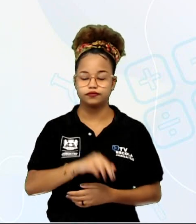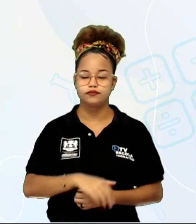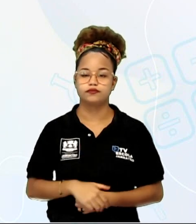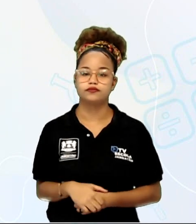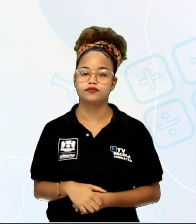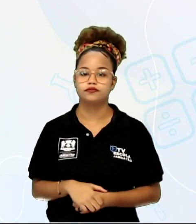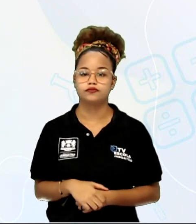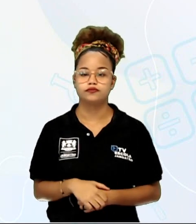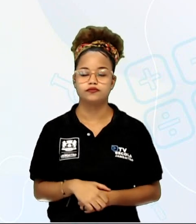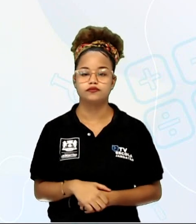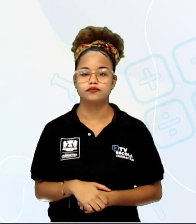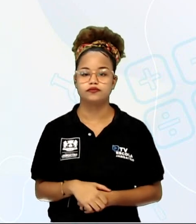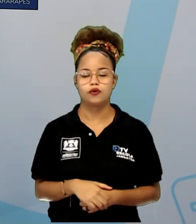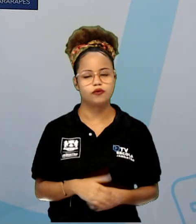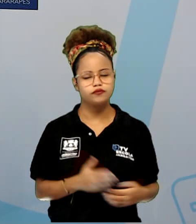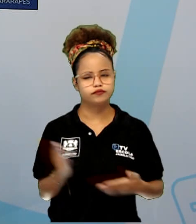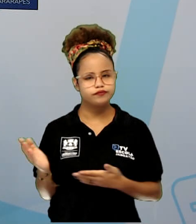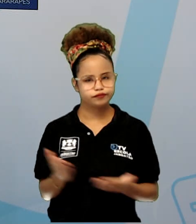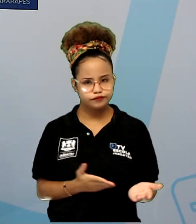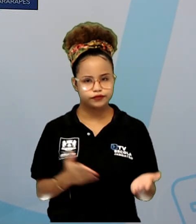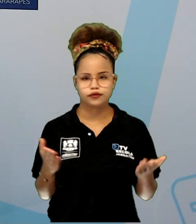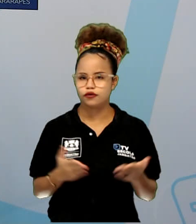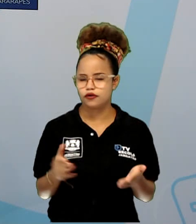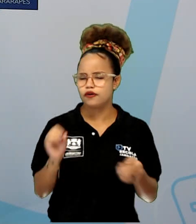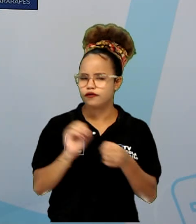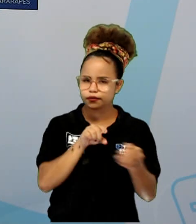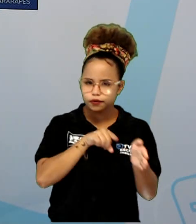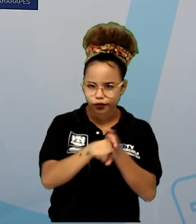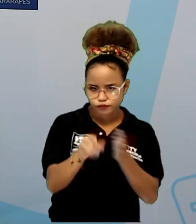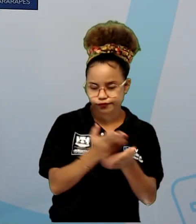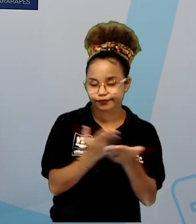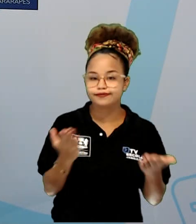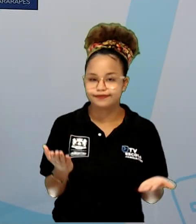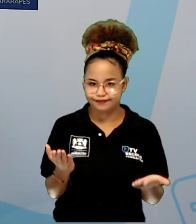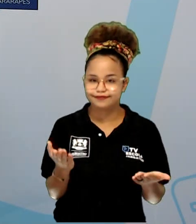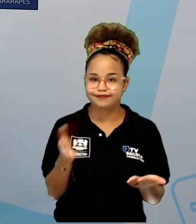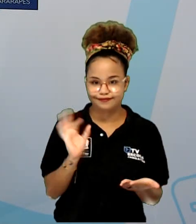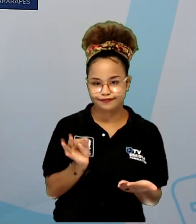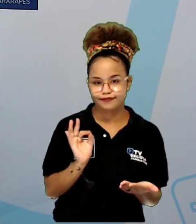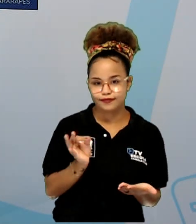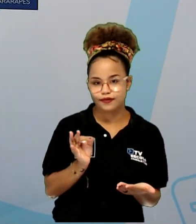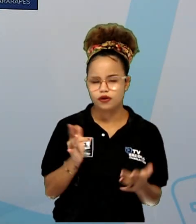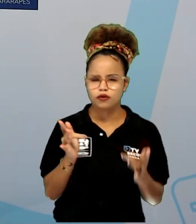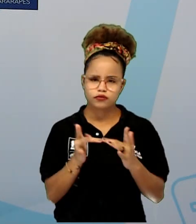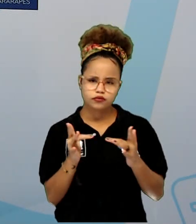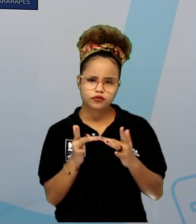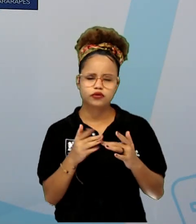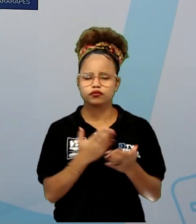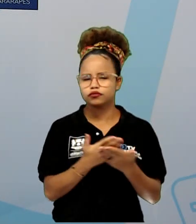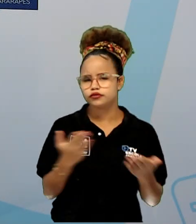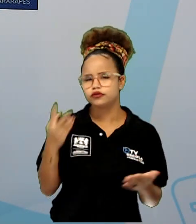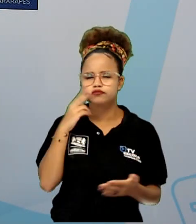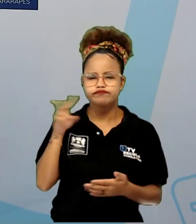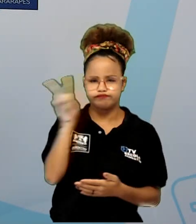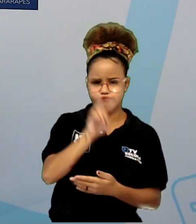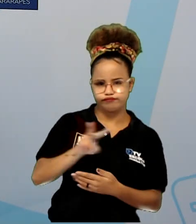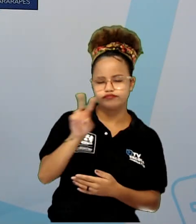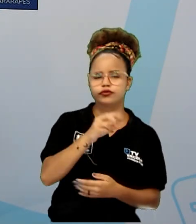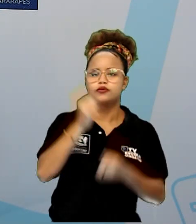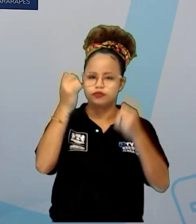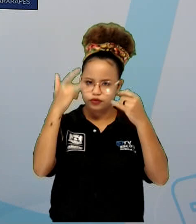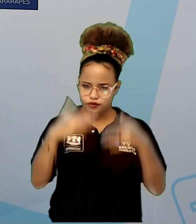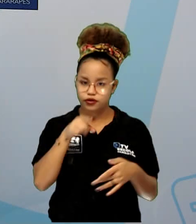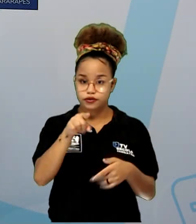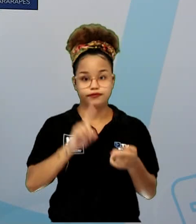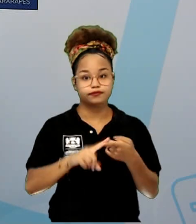R$ 7. Bora lá, vou fazer algumas perguntas aqui para vocês, tá certo? E de acordo com o que vocês estão visualizando, vocês vão falando aí.